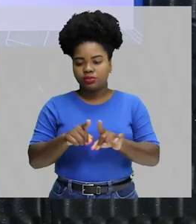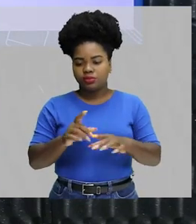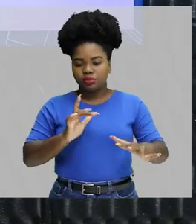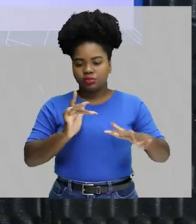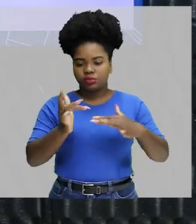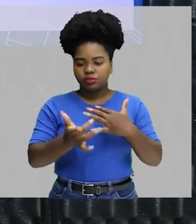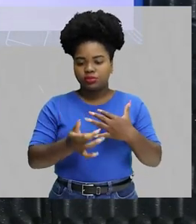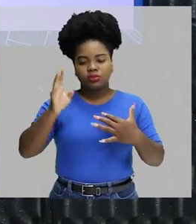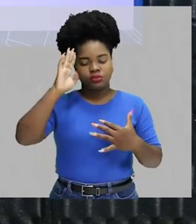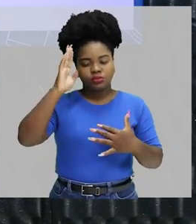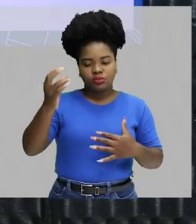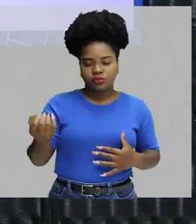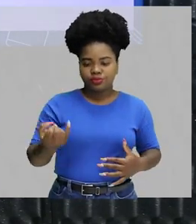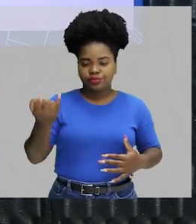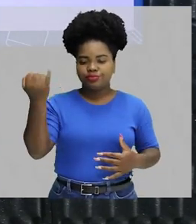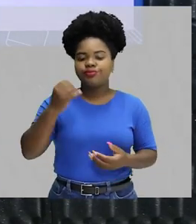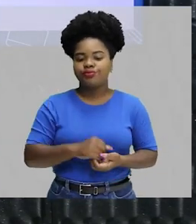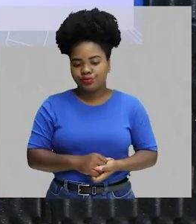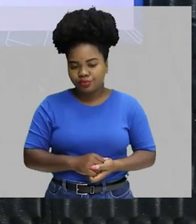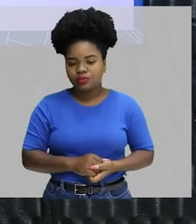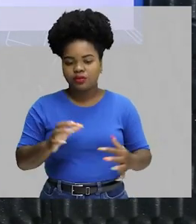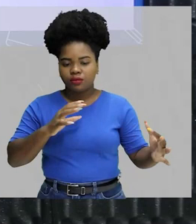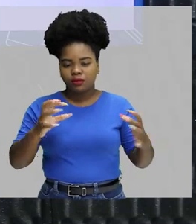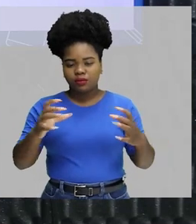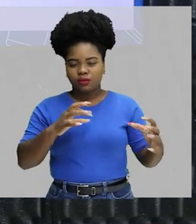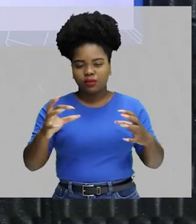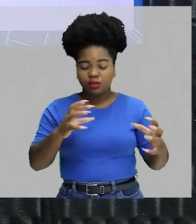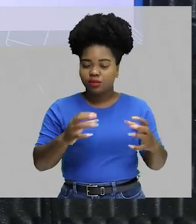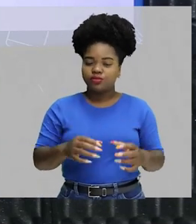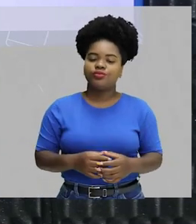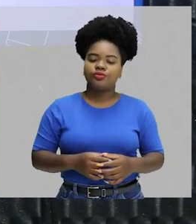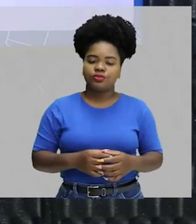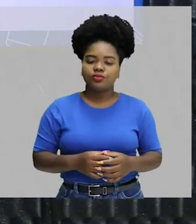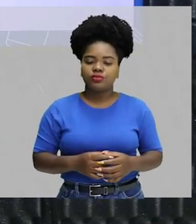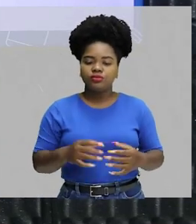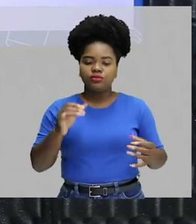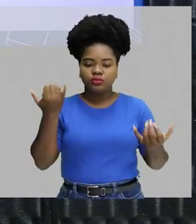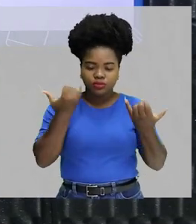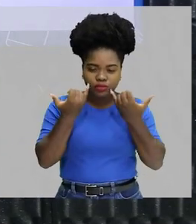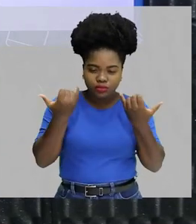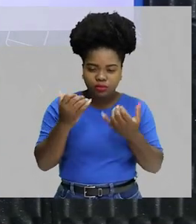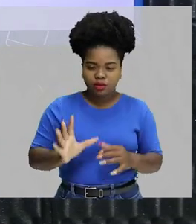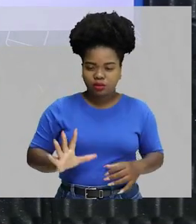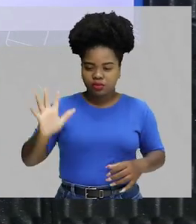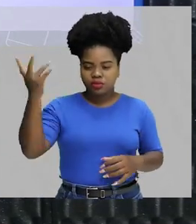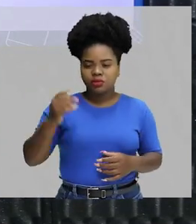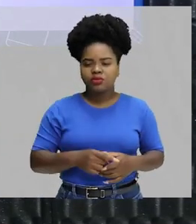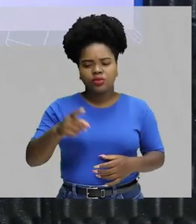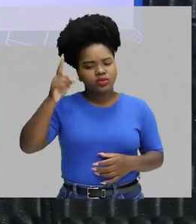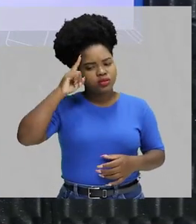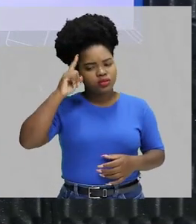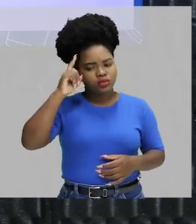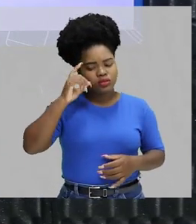fundamental importantíssimo nesse bombardeamento tá bom vai eh os acontecimentos diários são